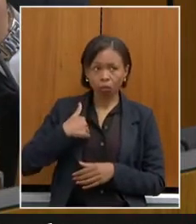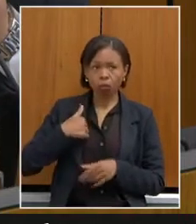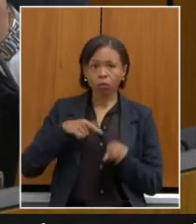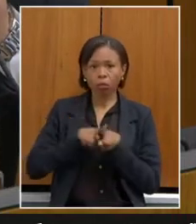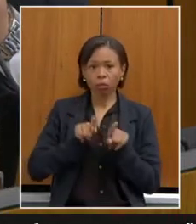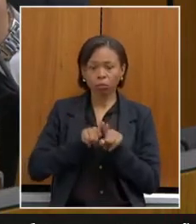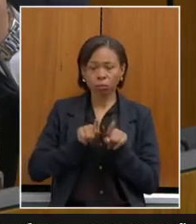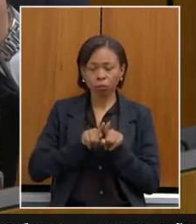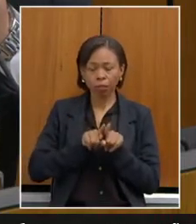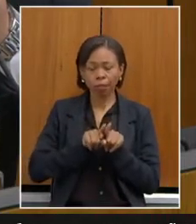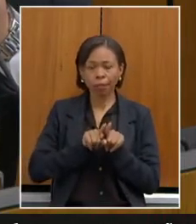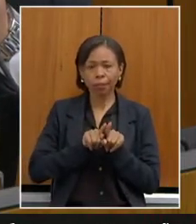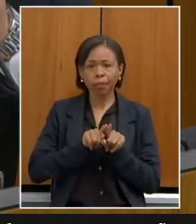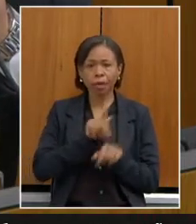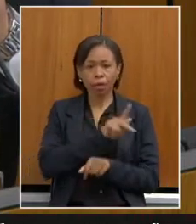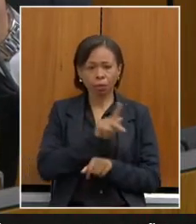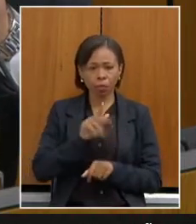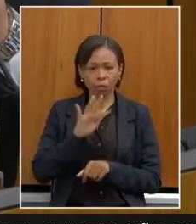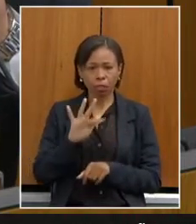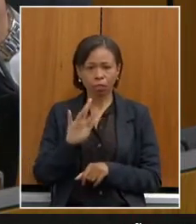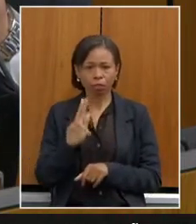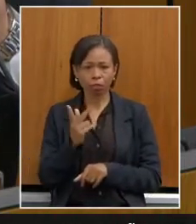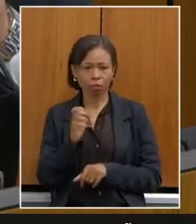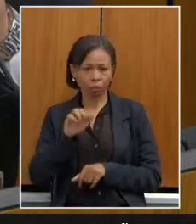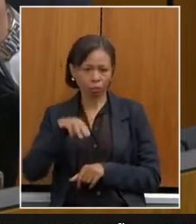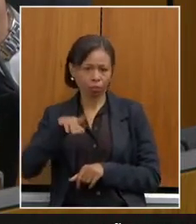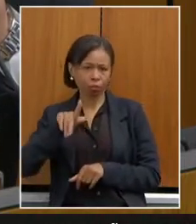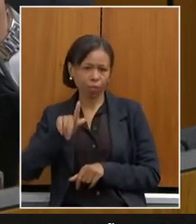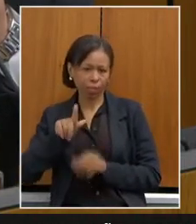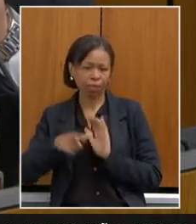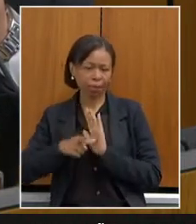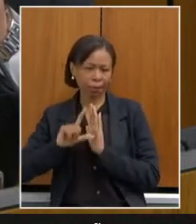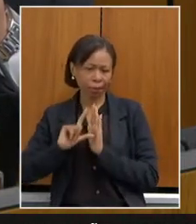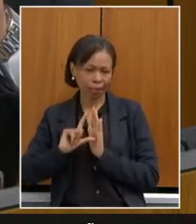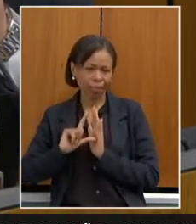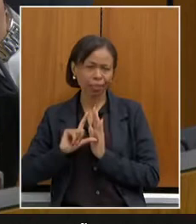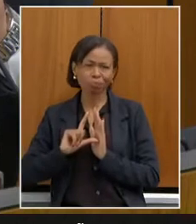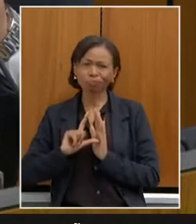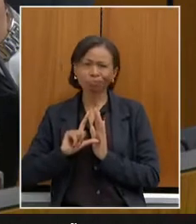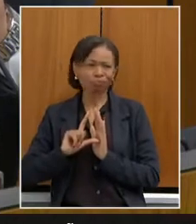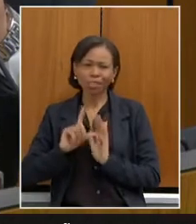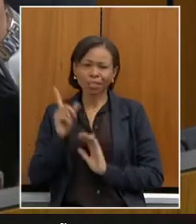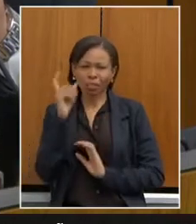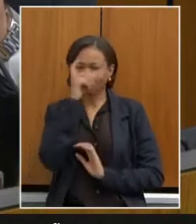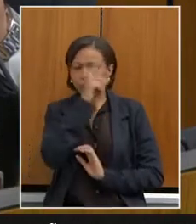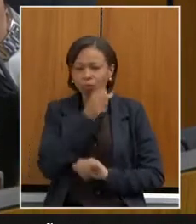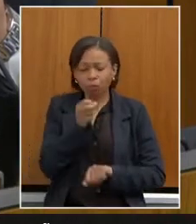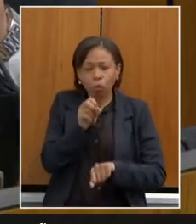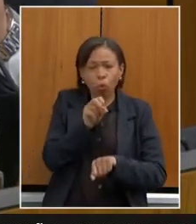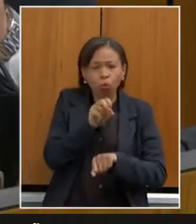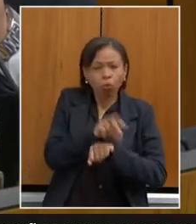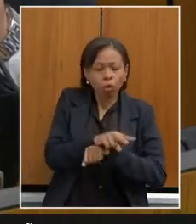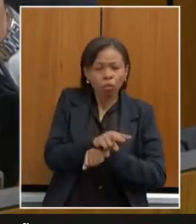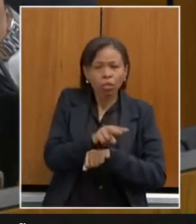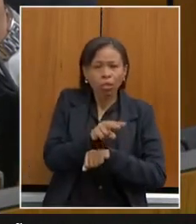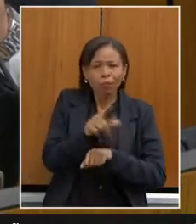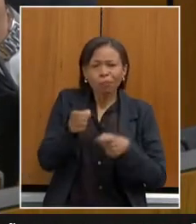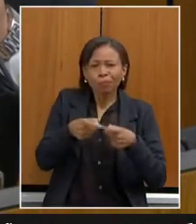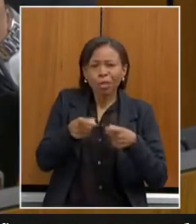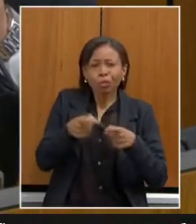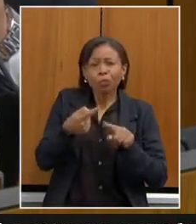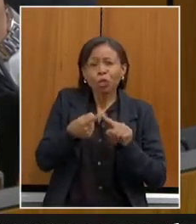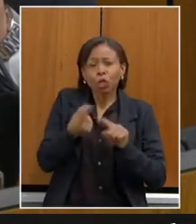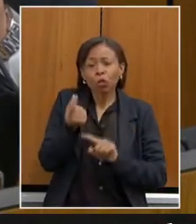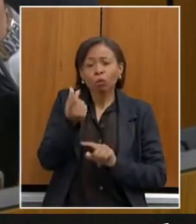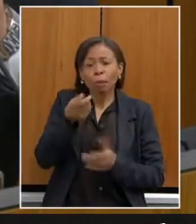da FEMIG pela dificuldade de contratar porque na época a gente não conseguia contratar nenhum médico porque o nosso valor era